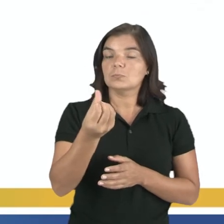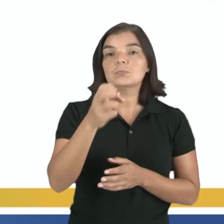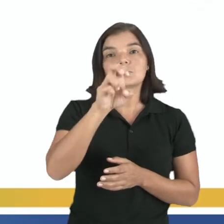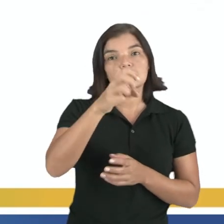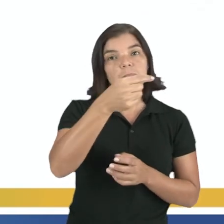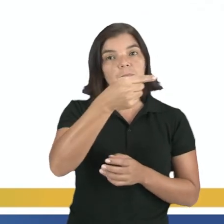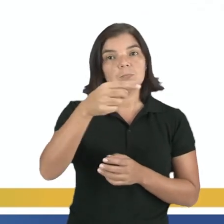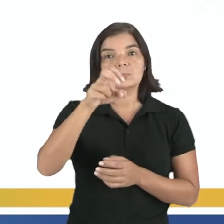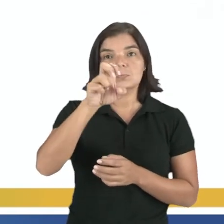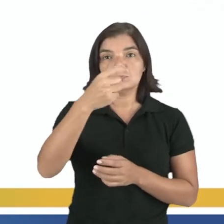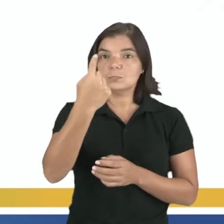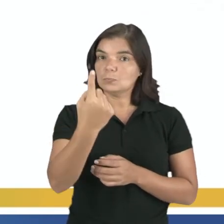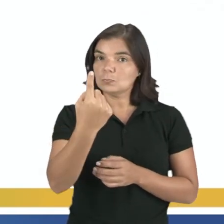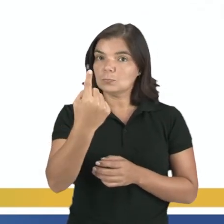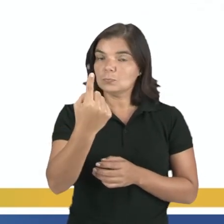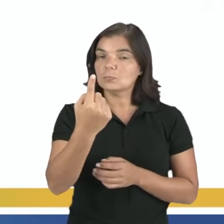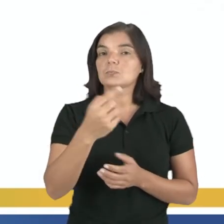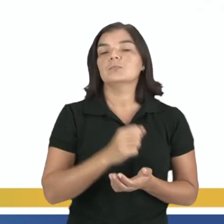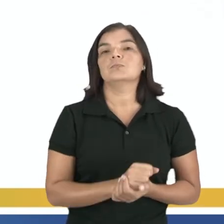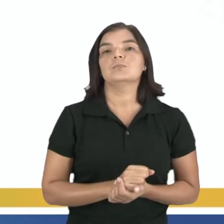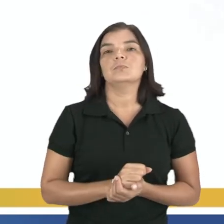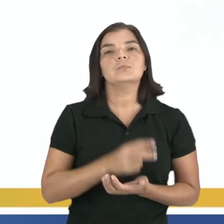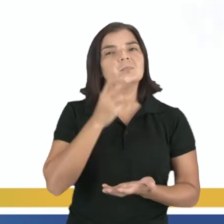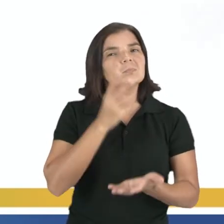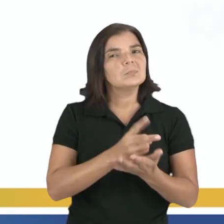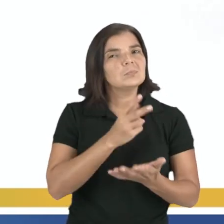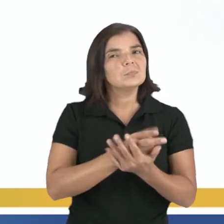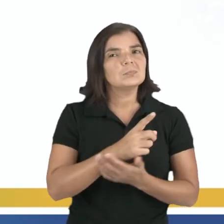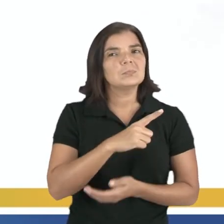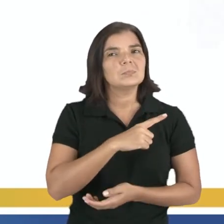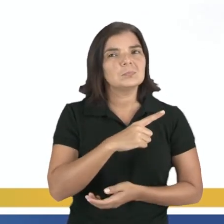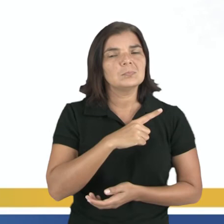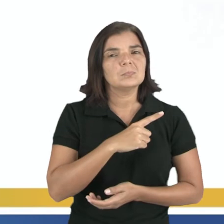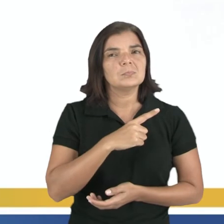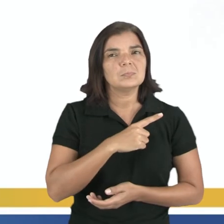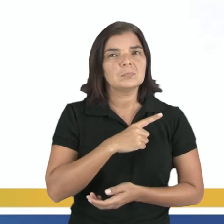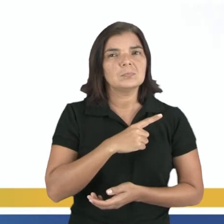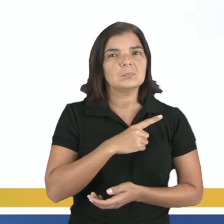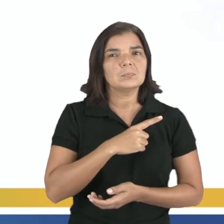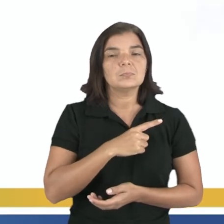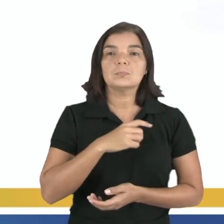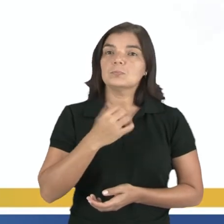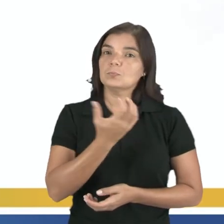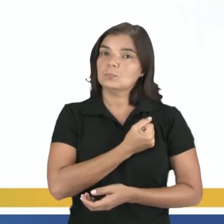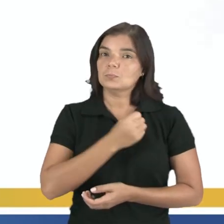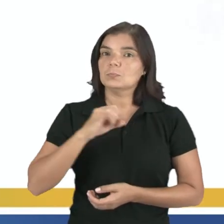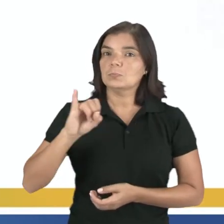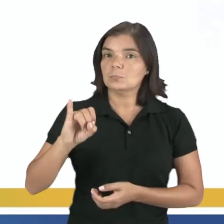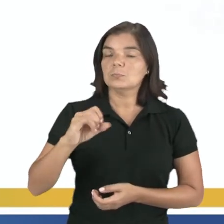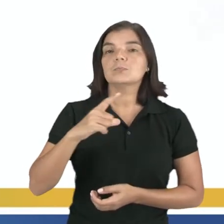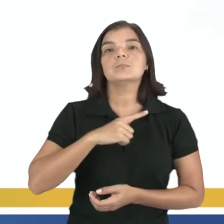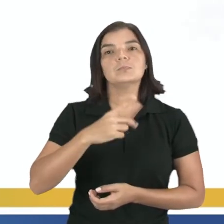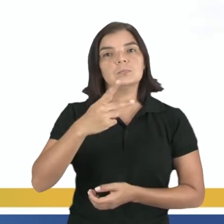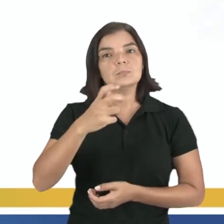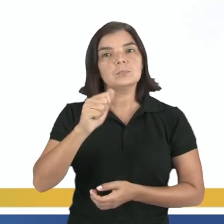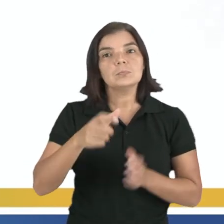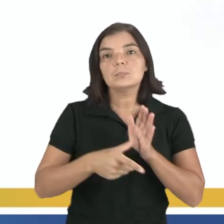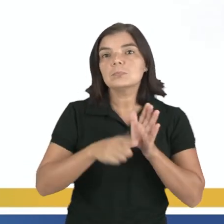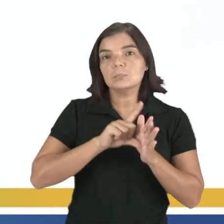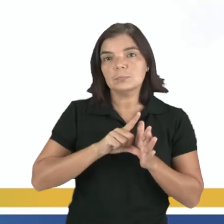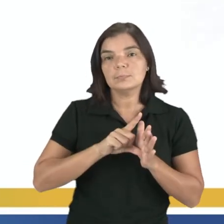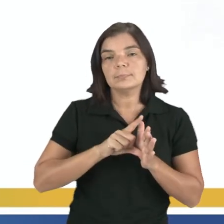1. Então, repare, sempre que eu tenho um número ímpar, eu tenho um número par que sucede